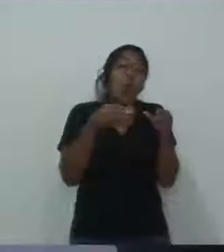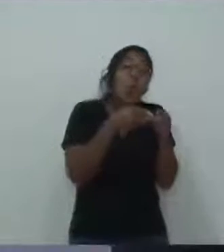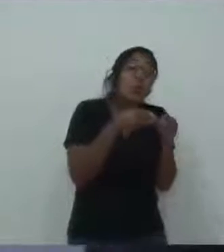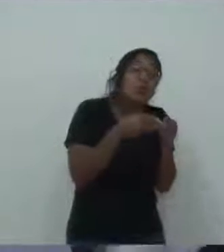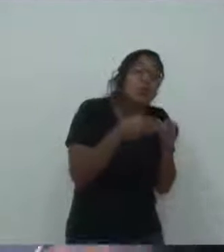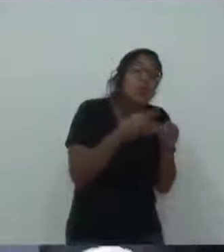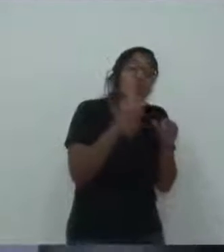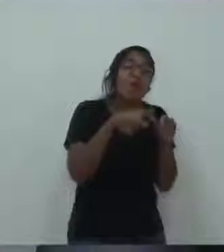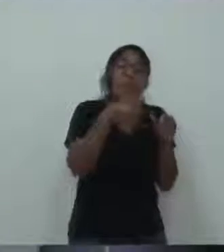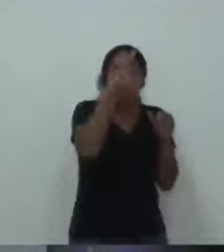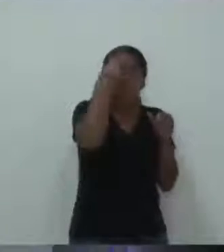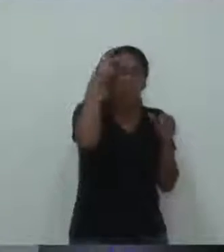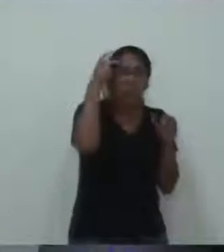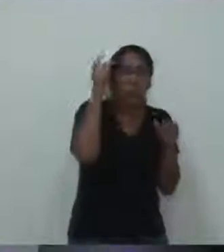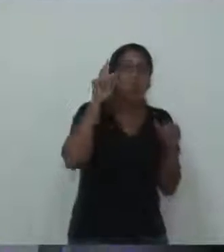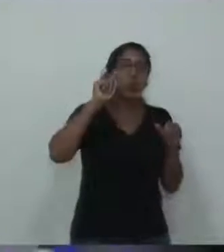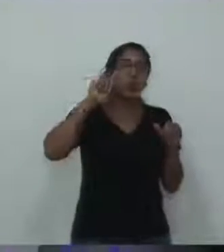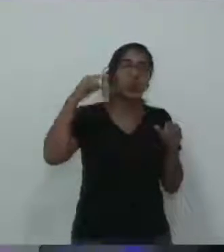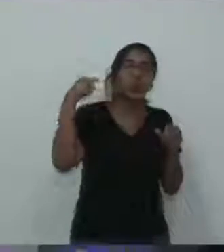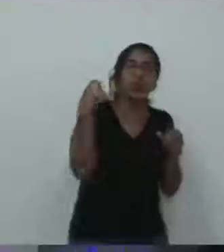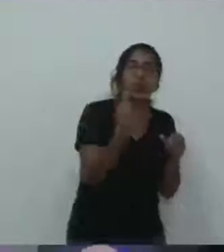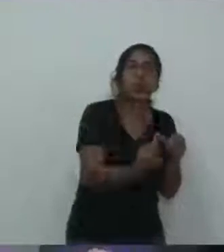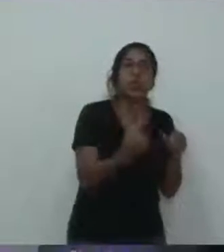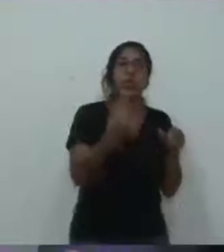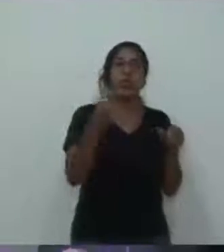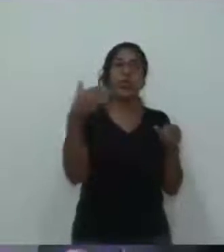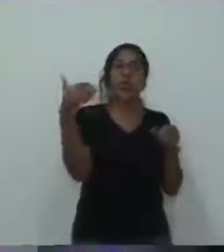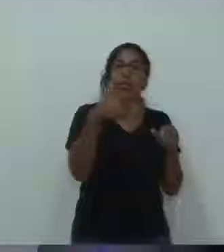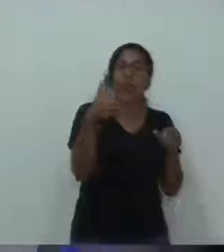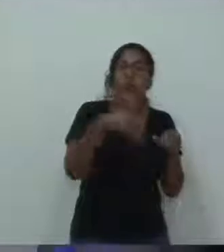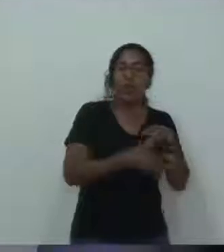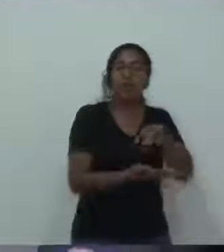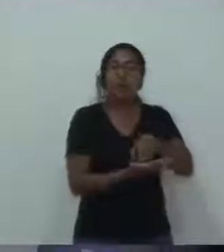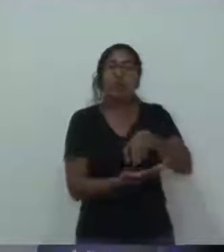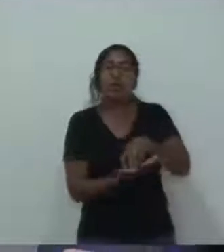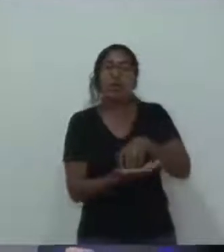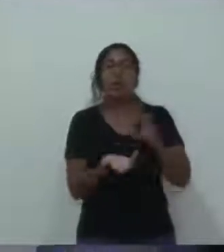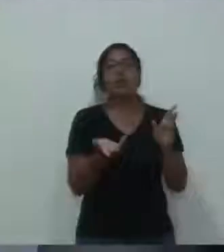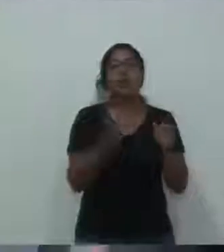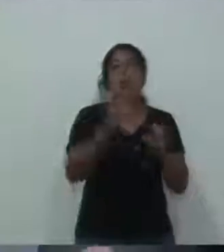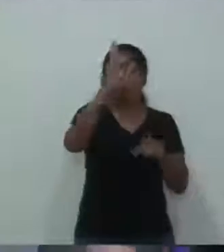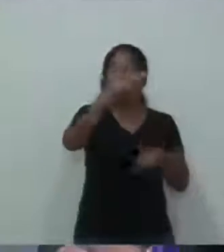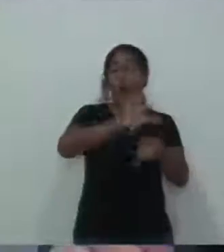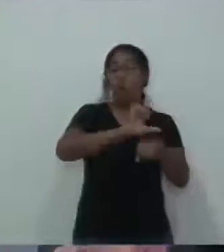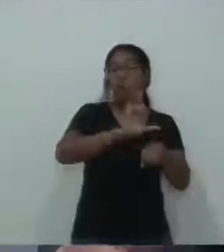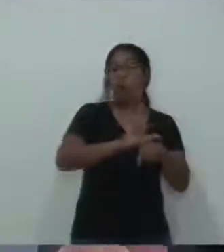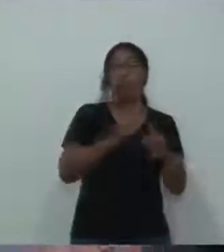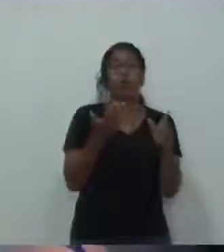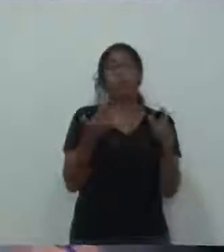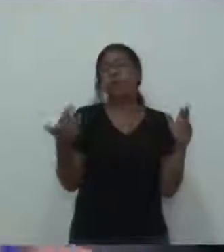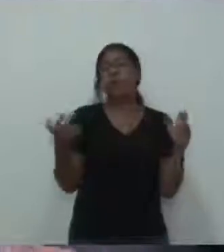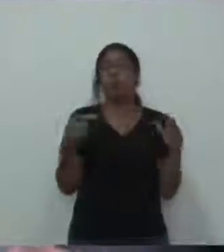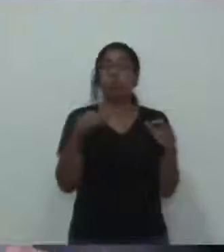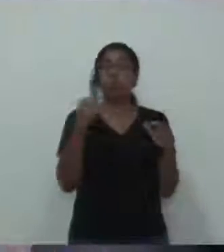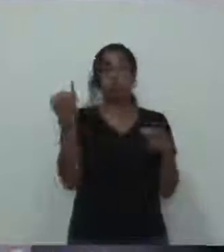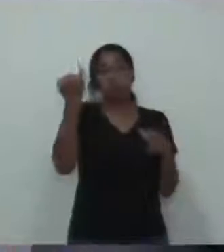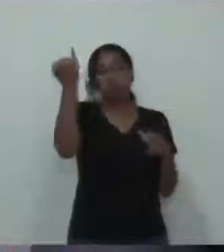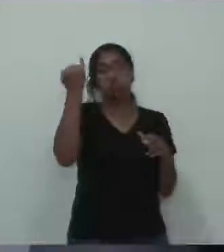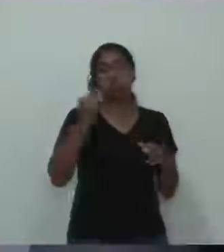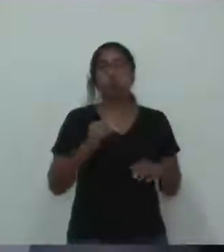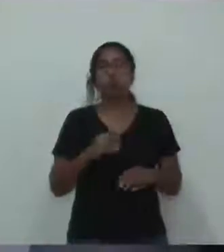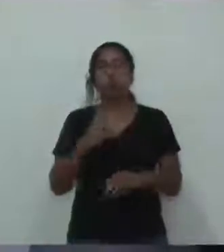né, está todos os dias aqui passando por esses transtornos, né, do trânsito na cidade de Vinhedo. Obrigado,